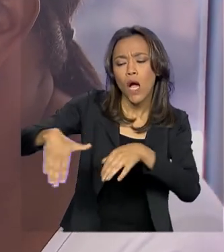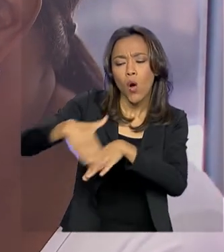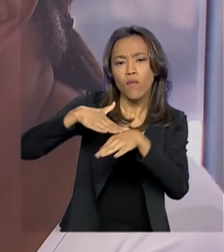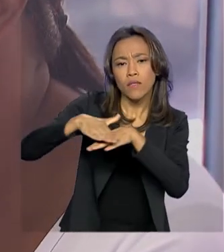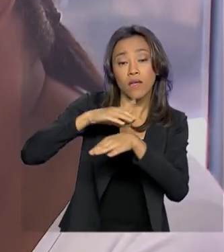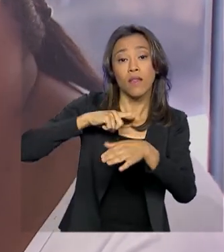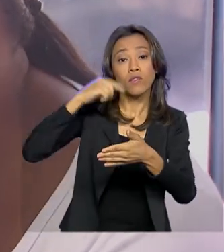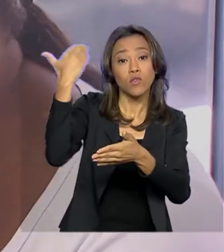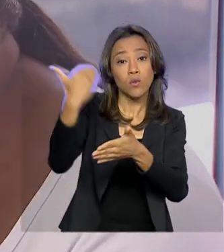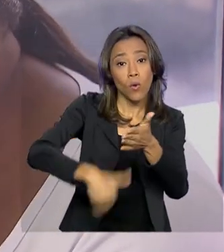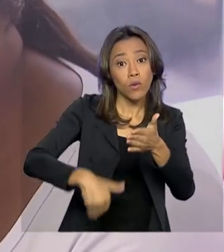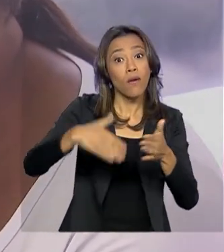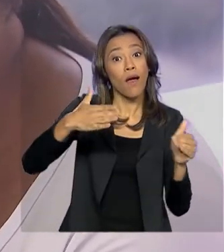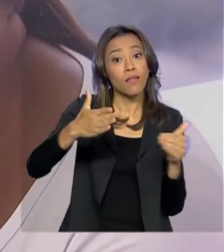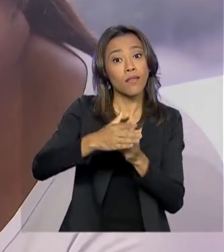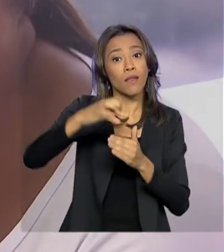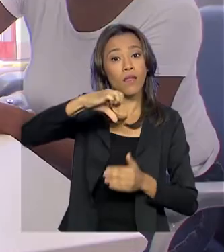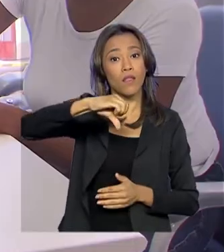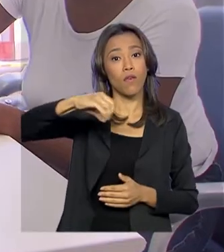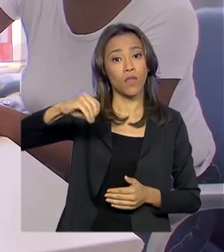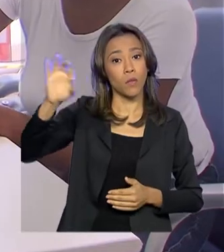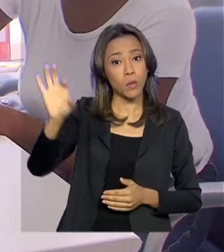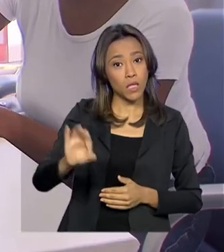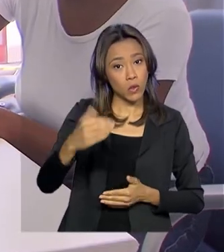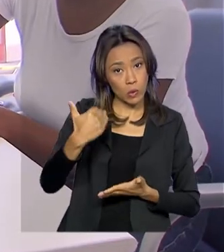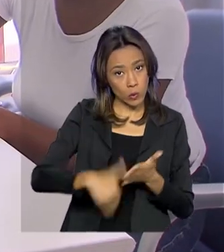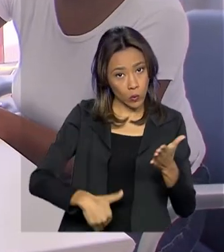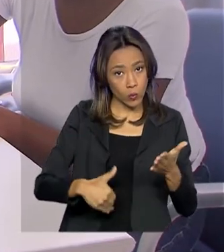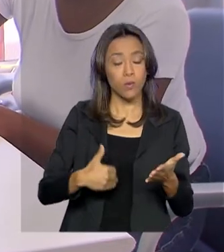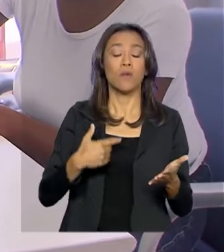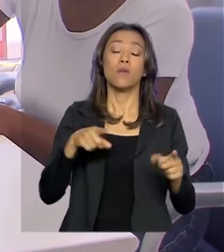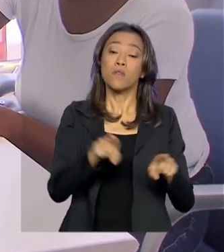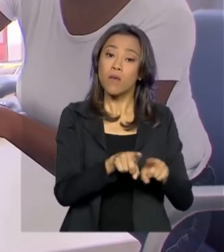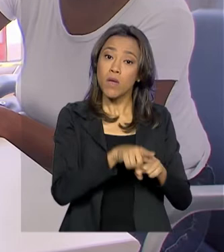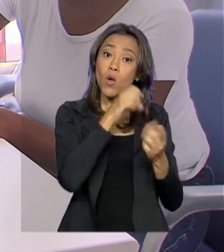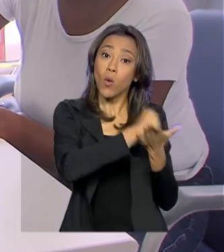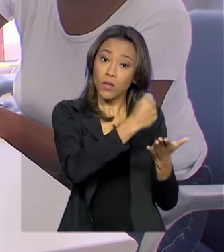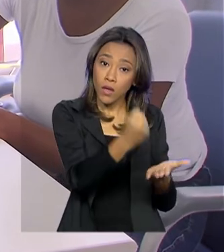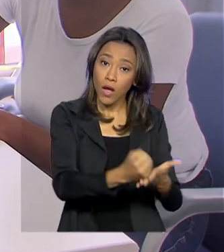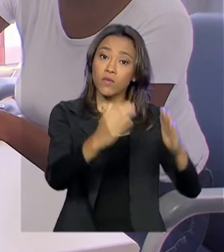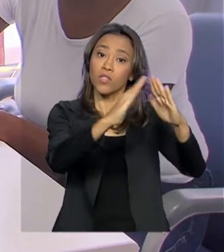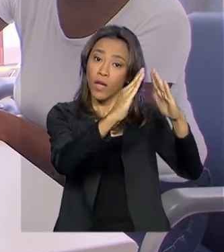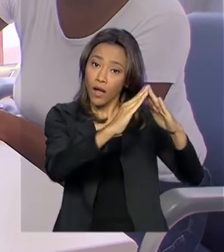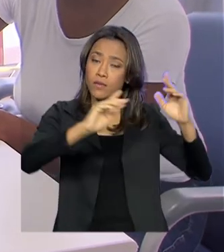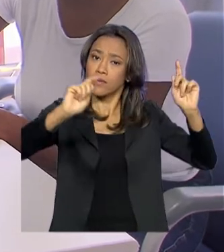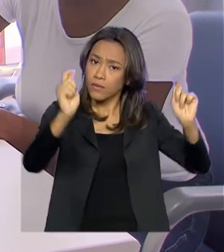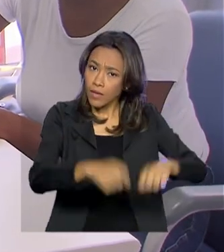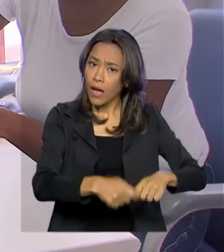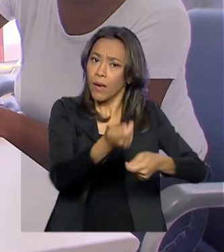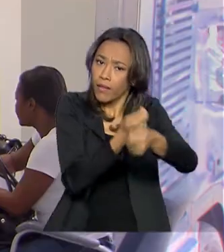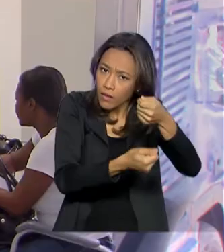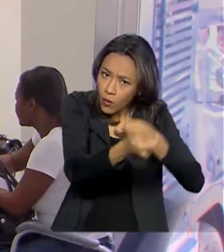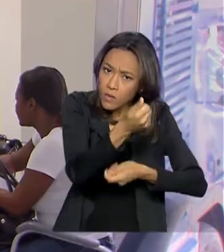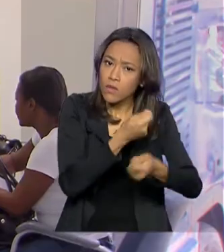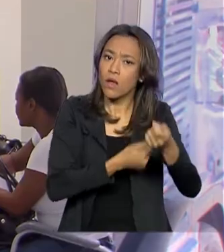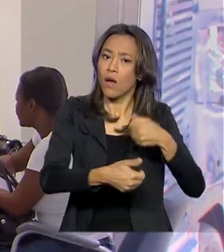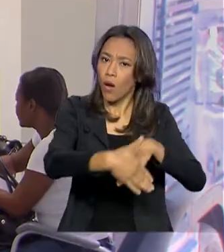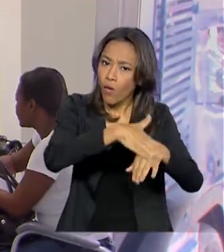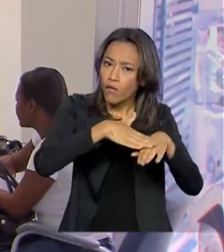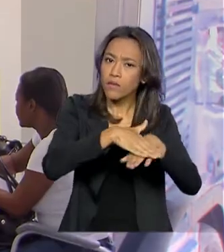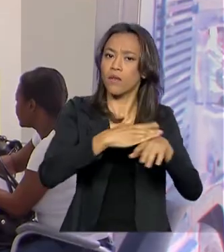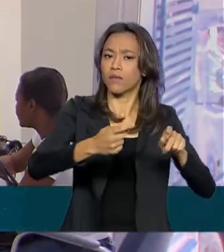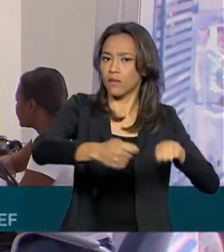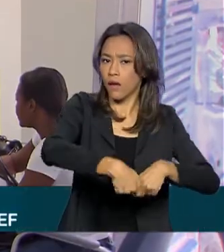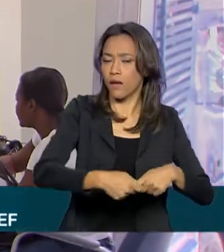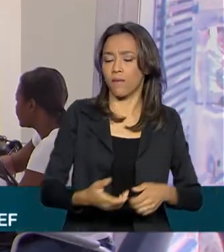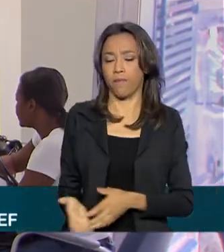podem chegar a 90%. Até os contratos habitacionais podem ser renegociados. Além do desconto,